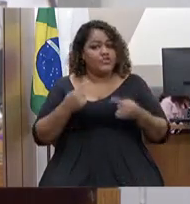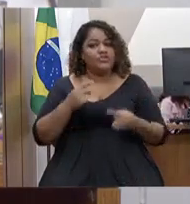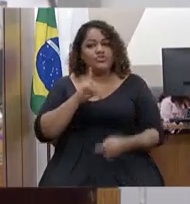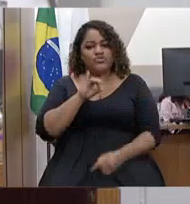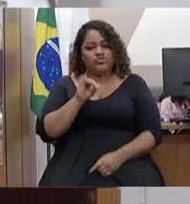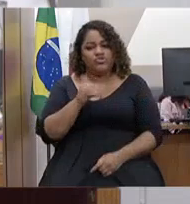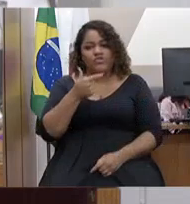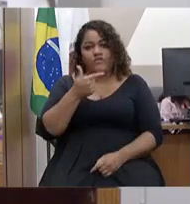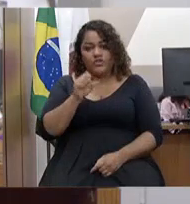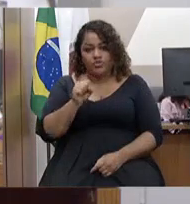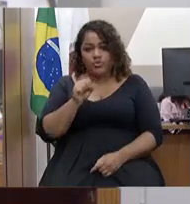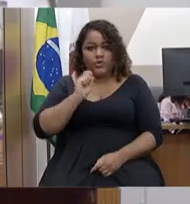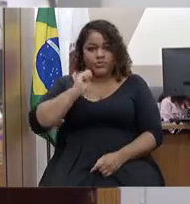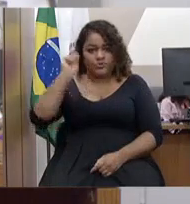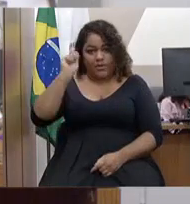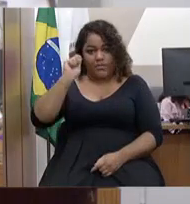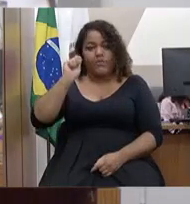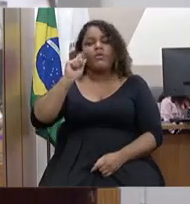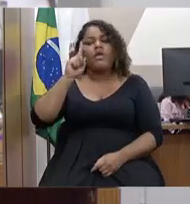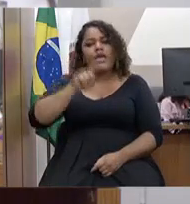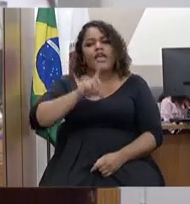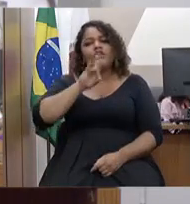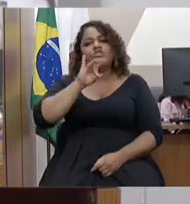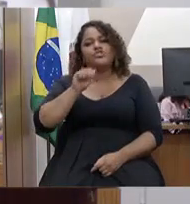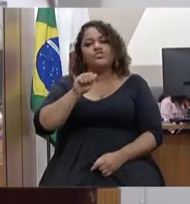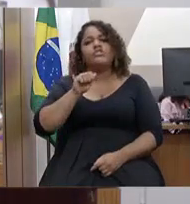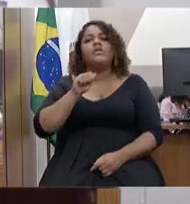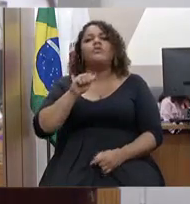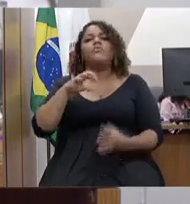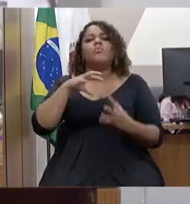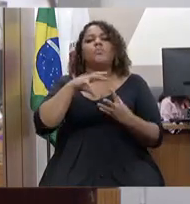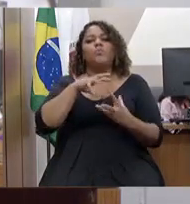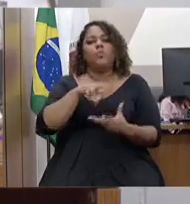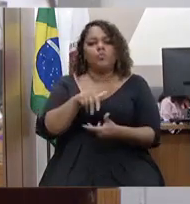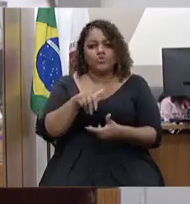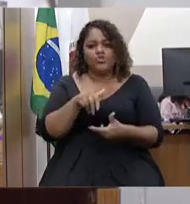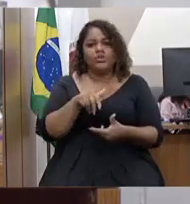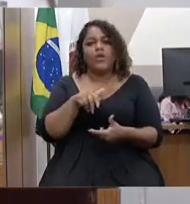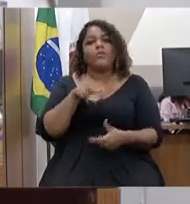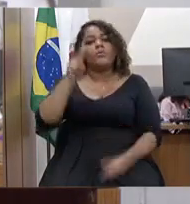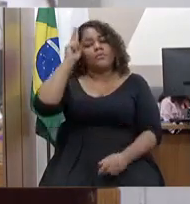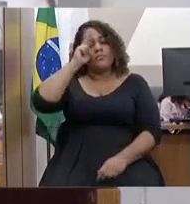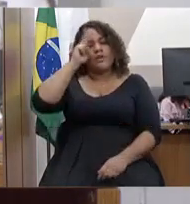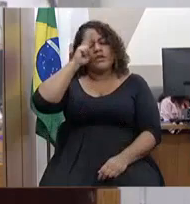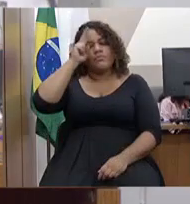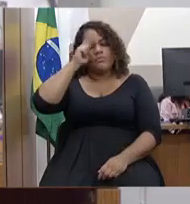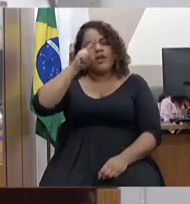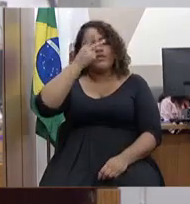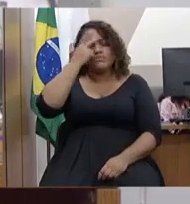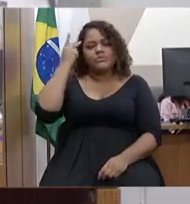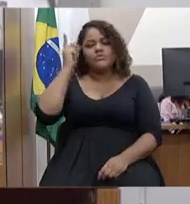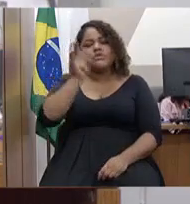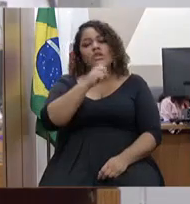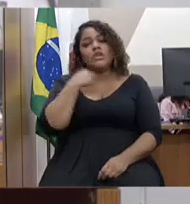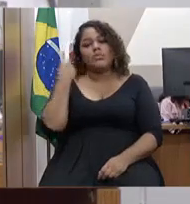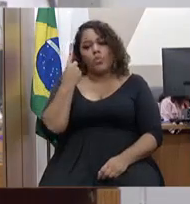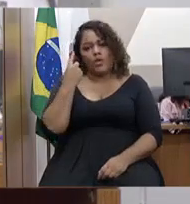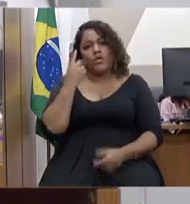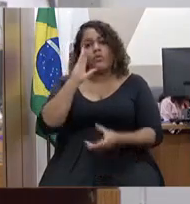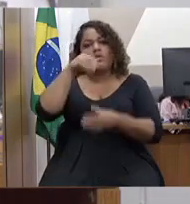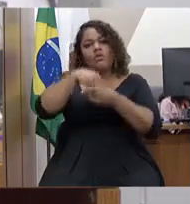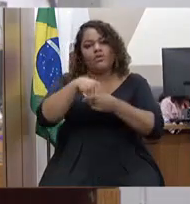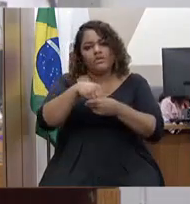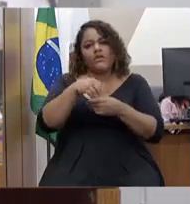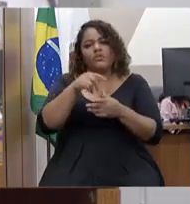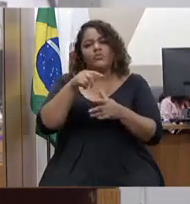de Abril que é o dia mundial em memória das vítimas de acidentes e doenças do trabalho tem que ser para gente dizer